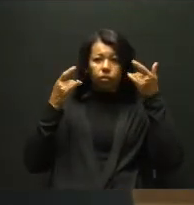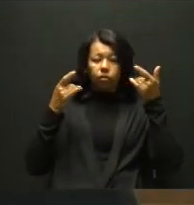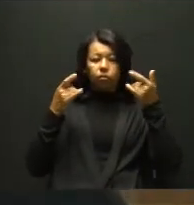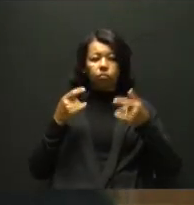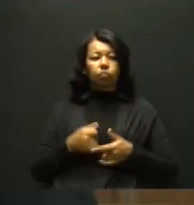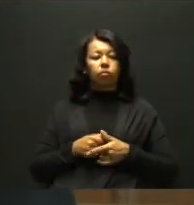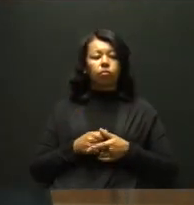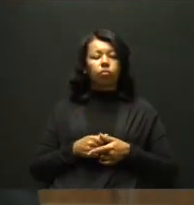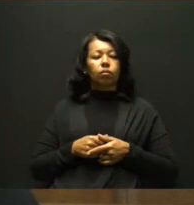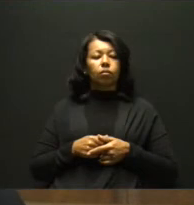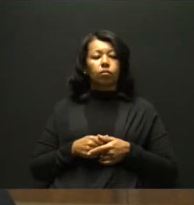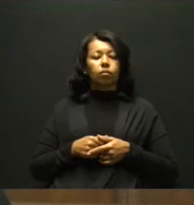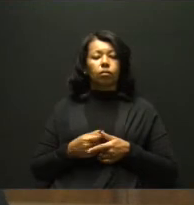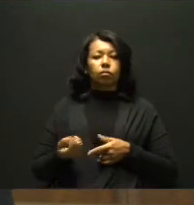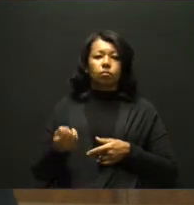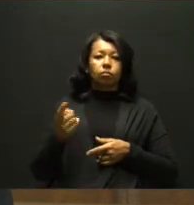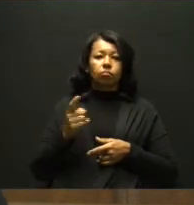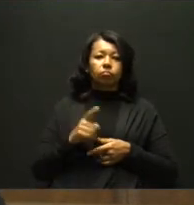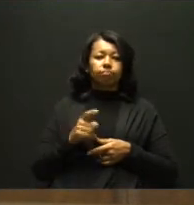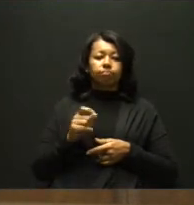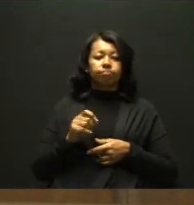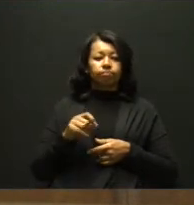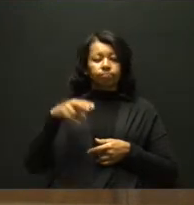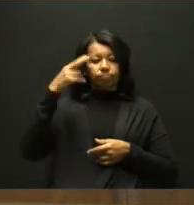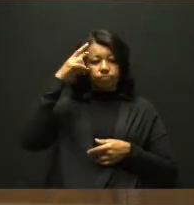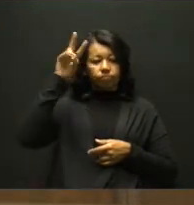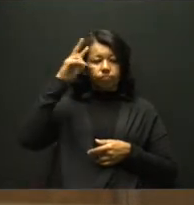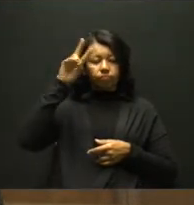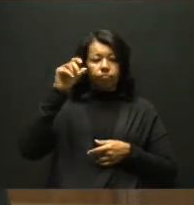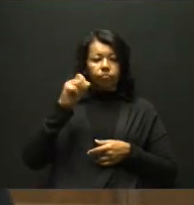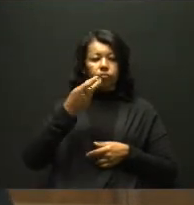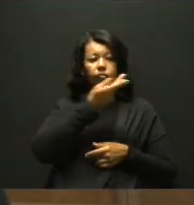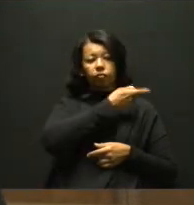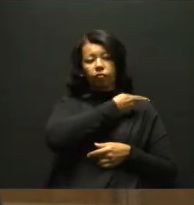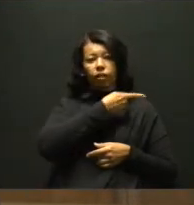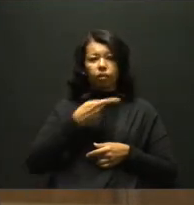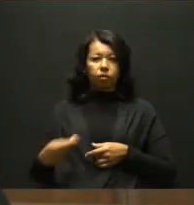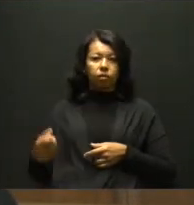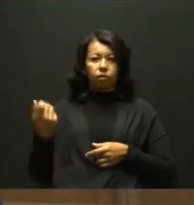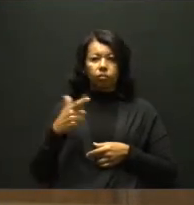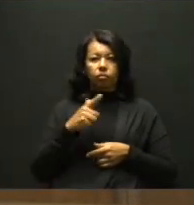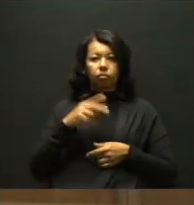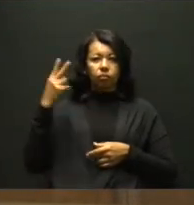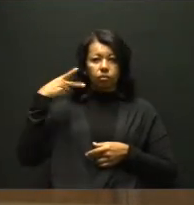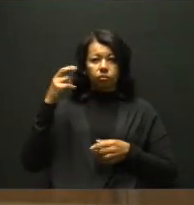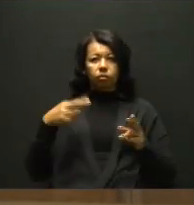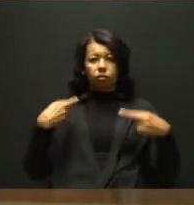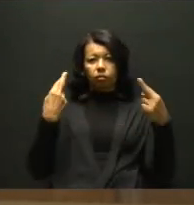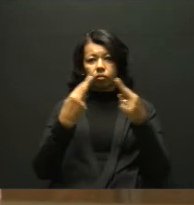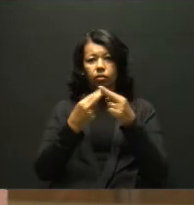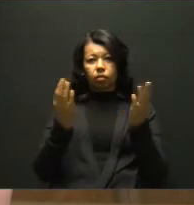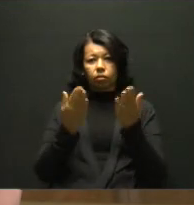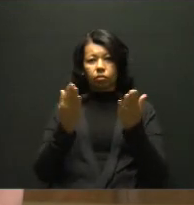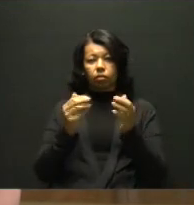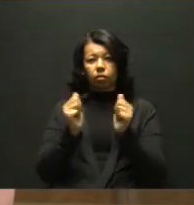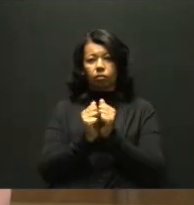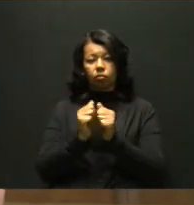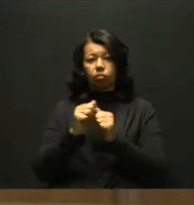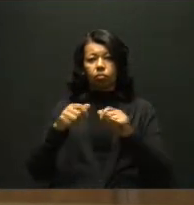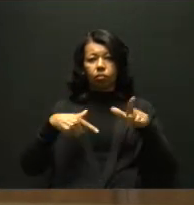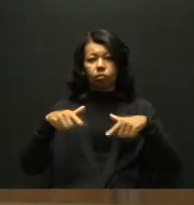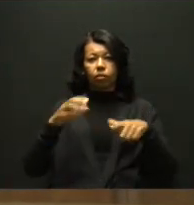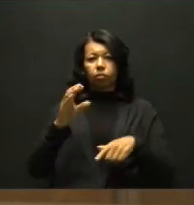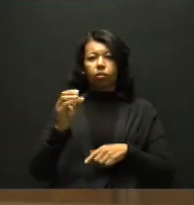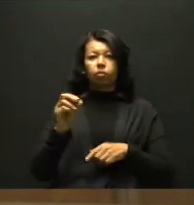teatro lembrando que o presidente os demais vereadores vão se reunir agora com funcionários